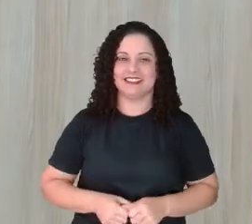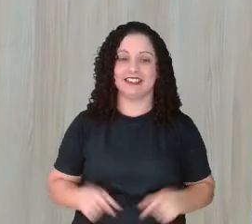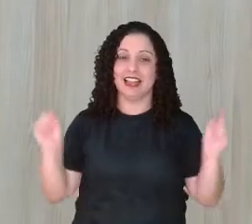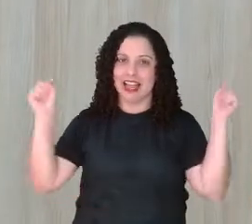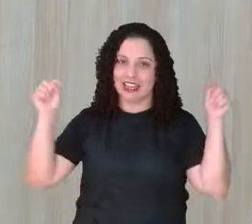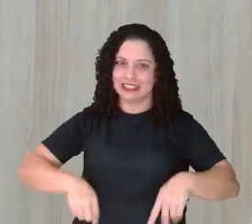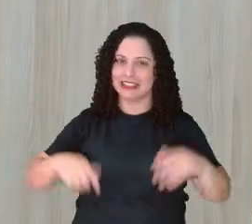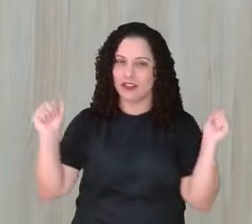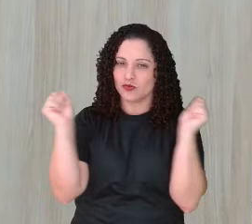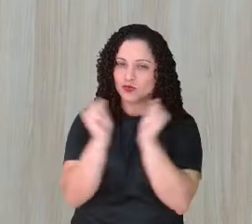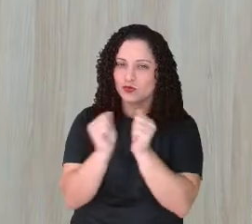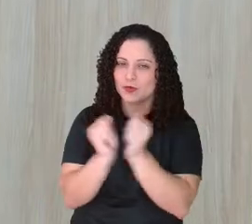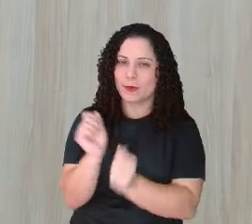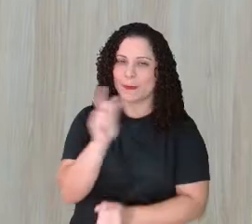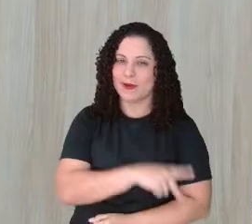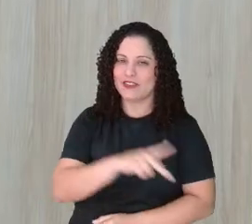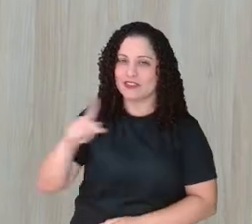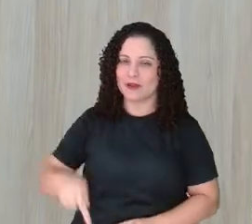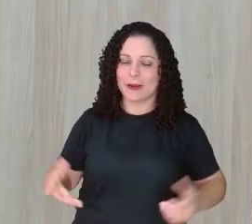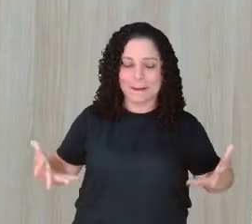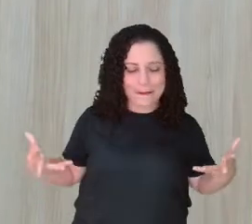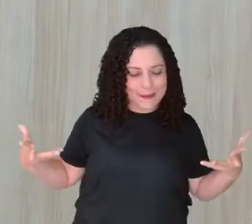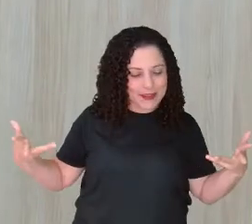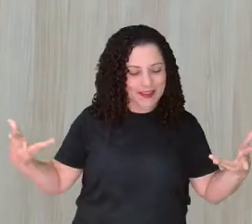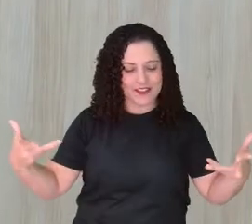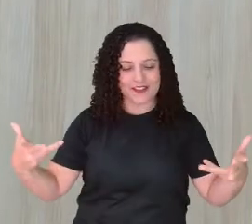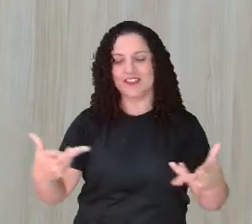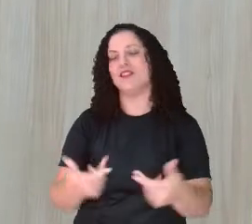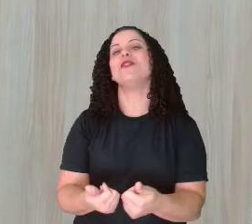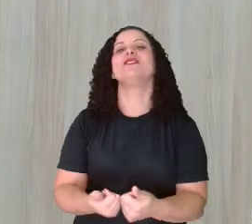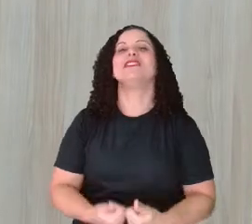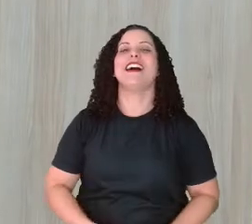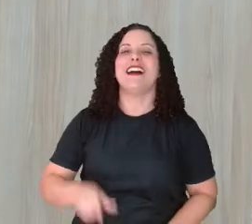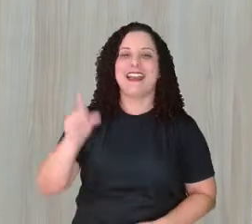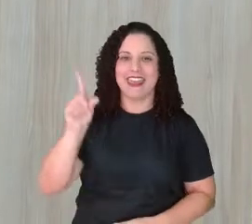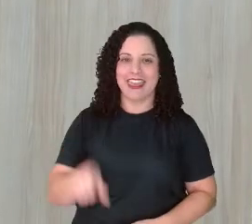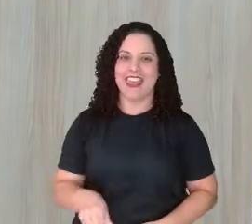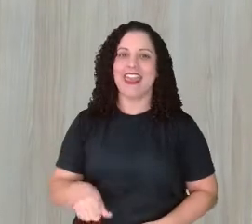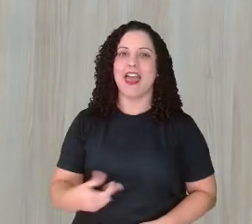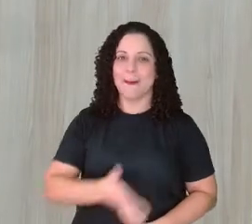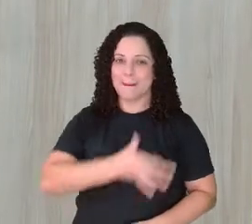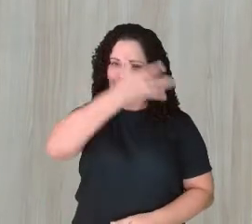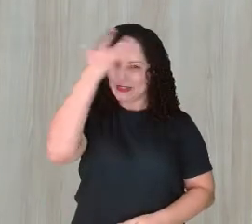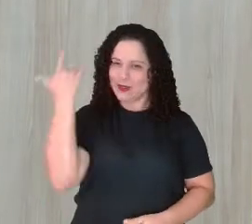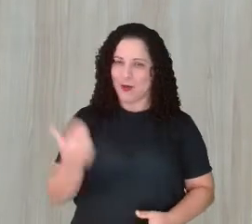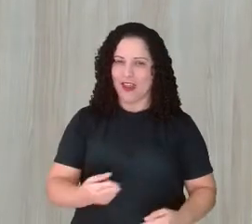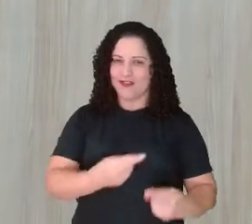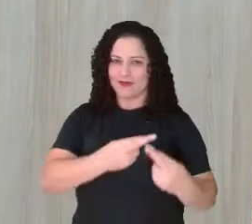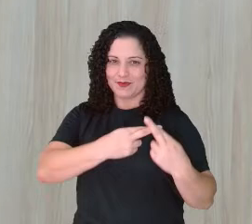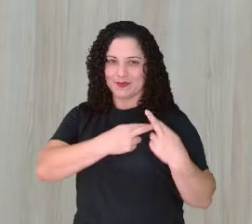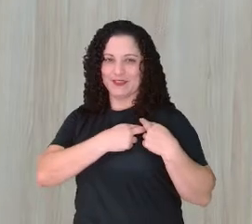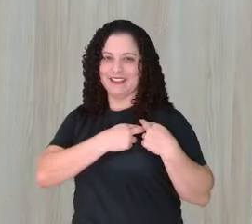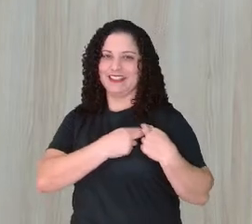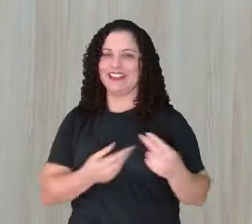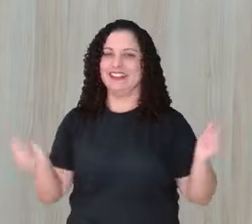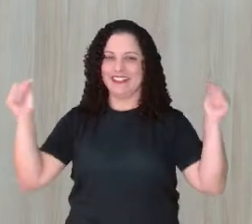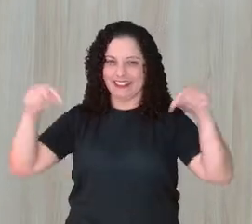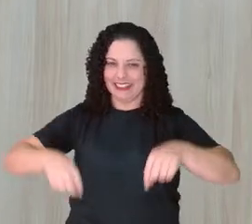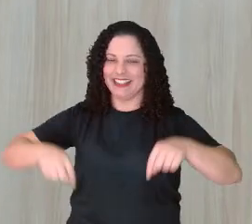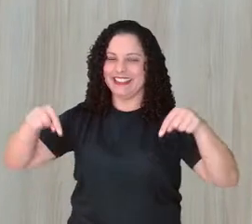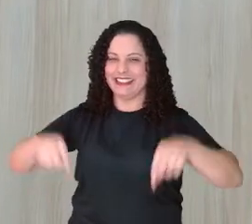com ela, maravilhosa. Segundo o Gilson, é a linha séria daqui da Escola Municipal para Aulas